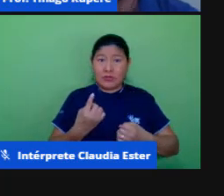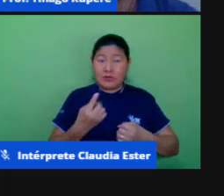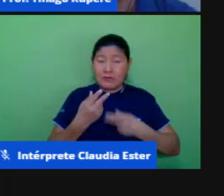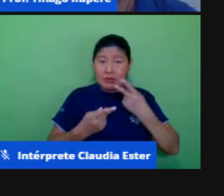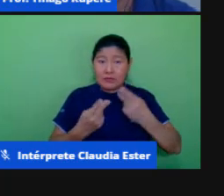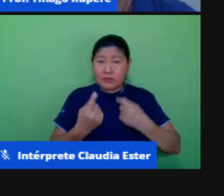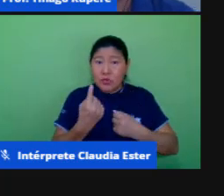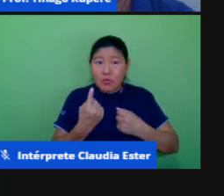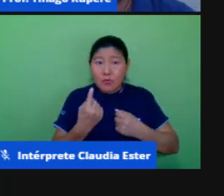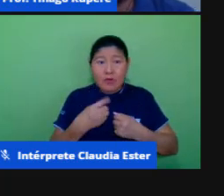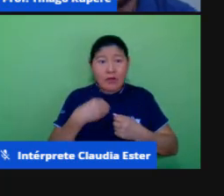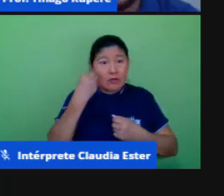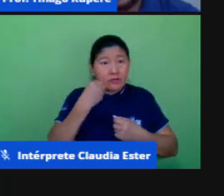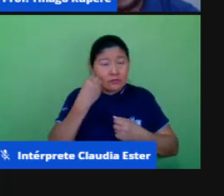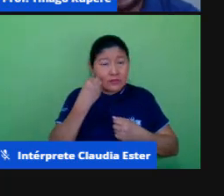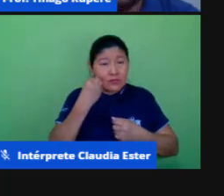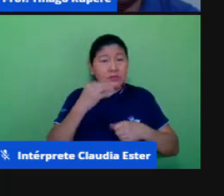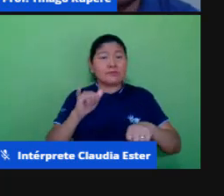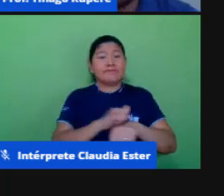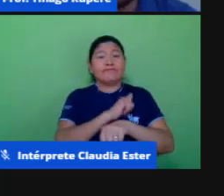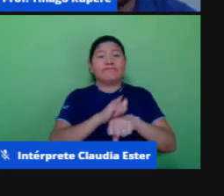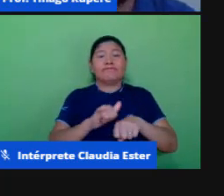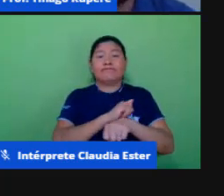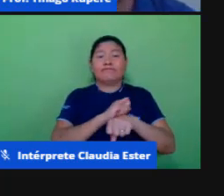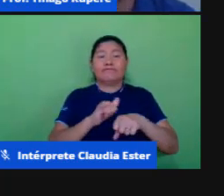tá? Não estou falando de outras.